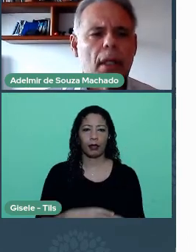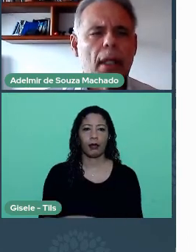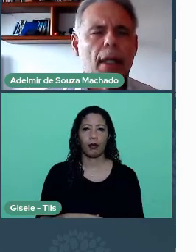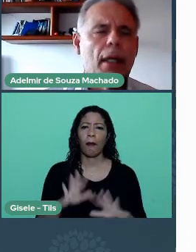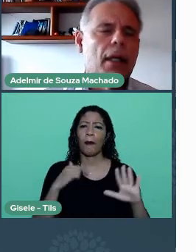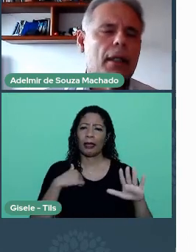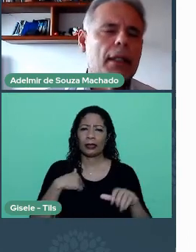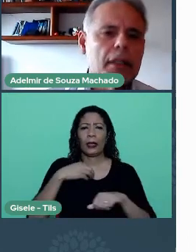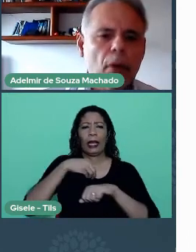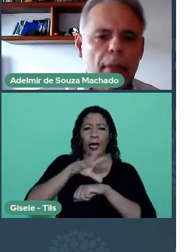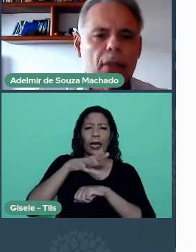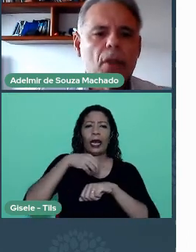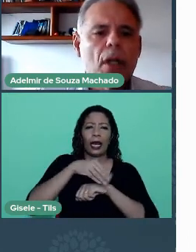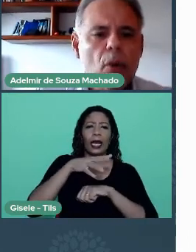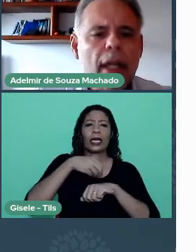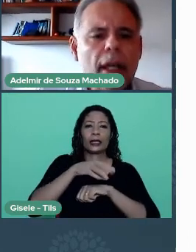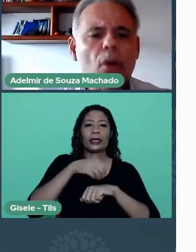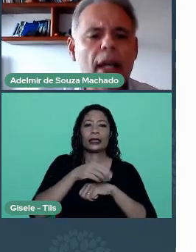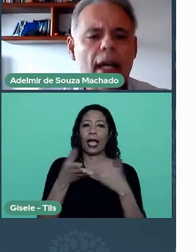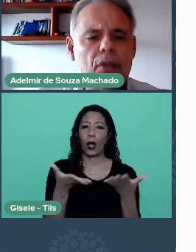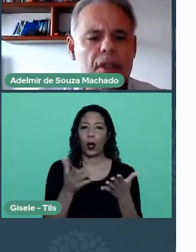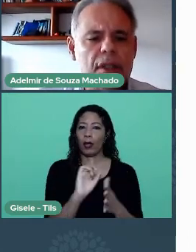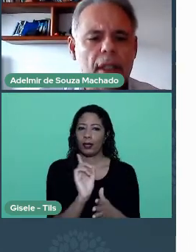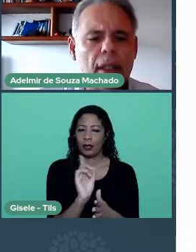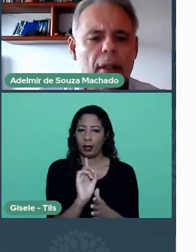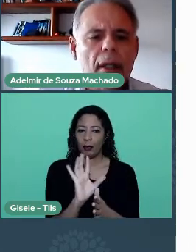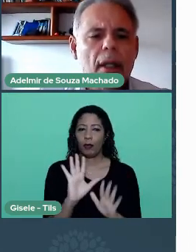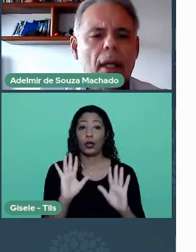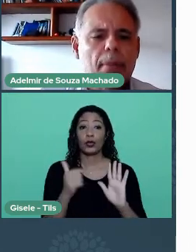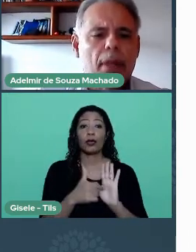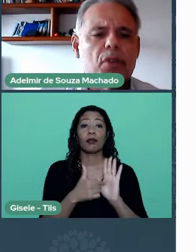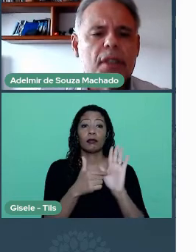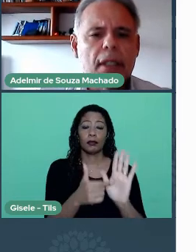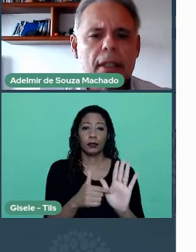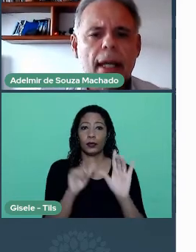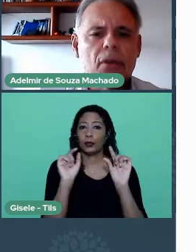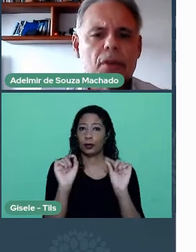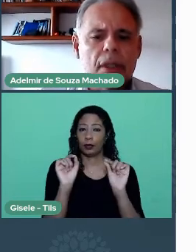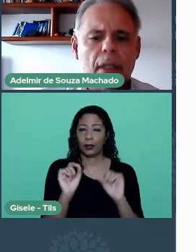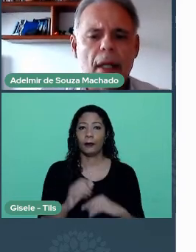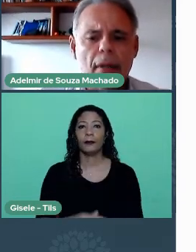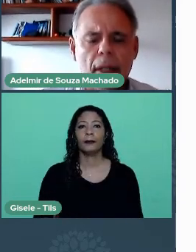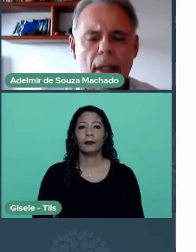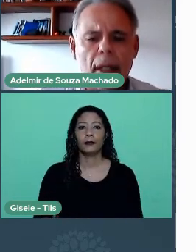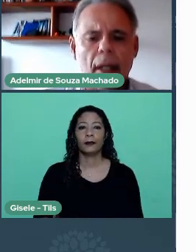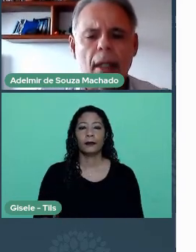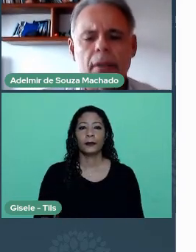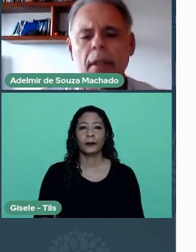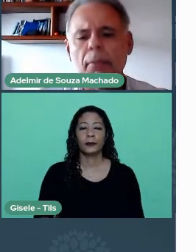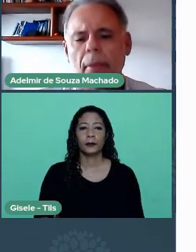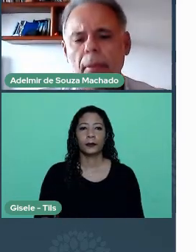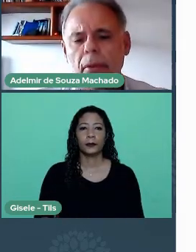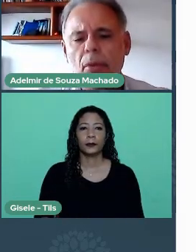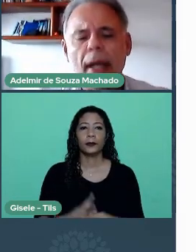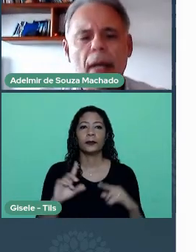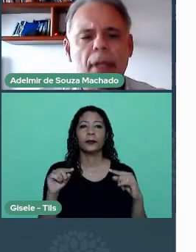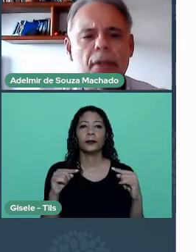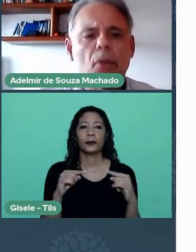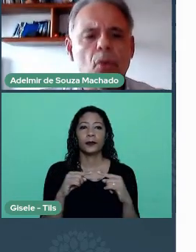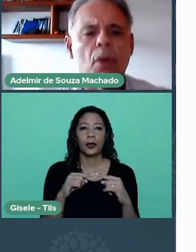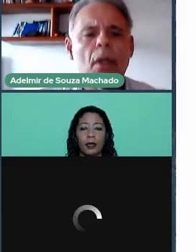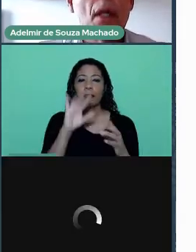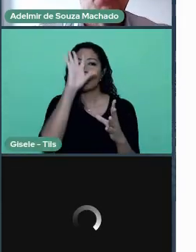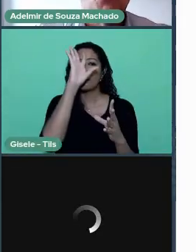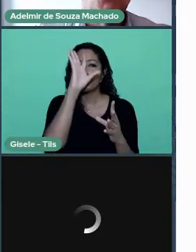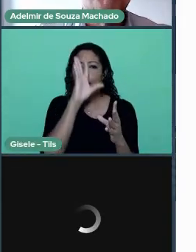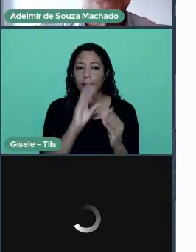importuná-los nesse momento. O que eu quero dizer para vocês, reduzida assim,